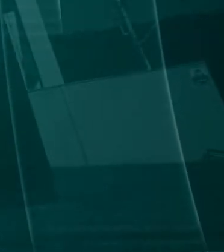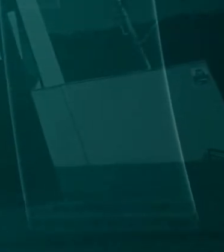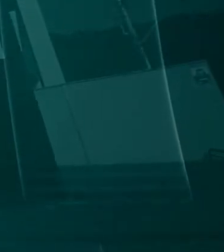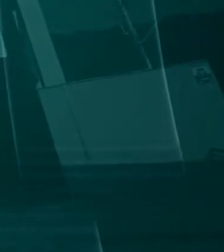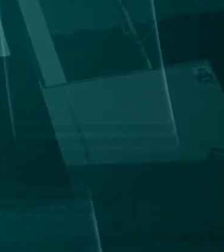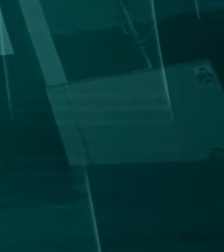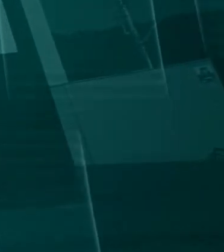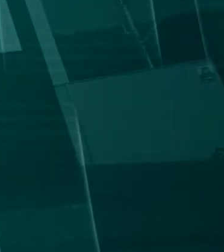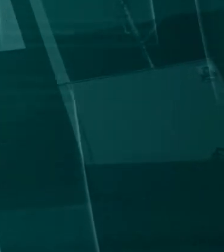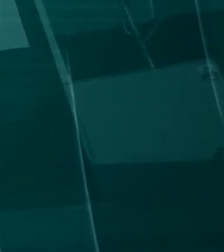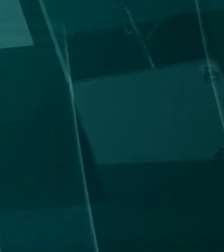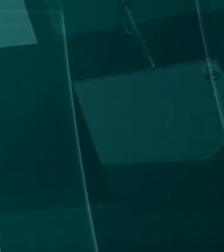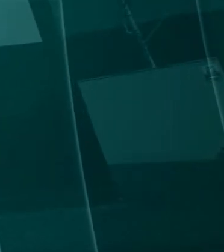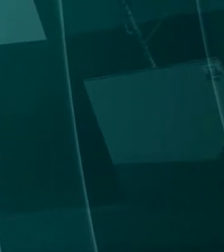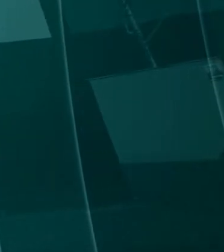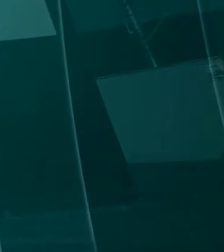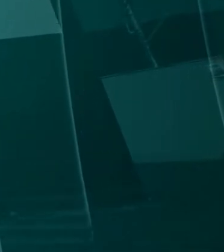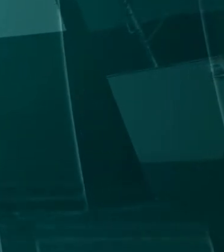E